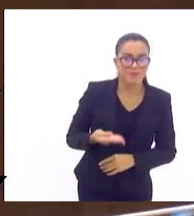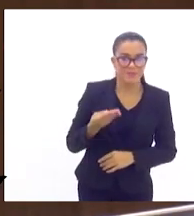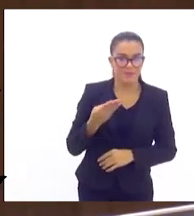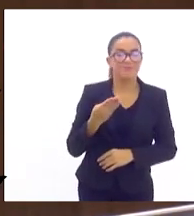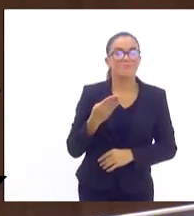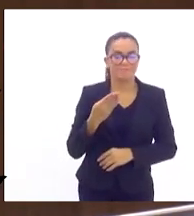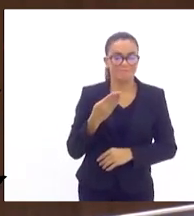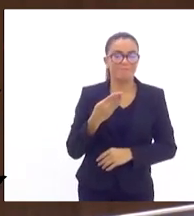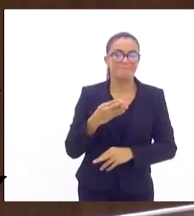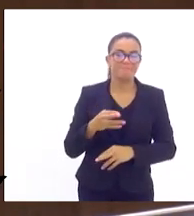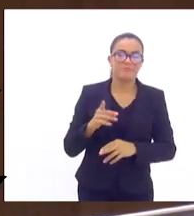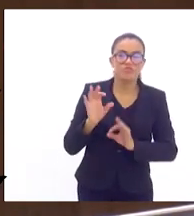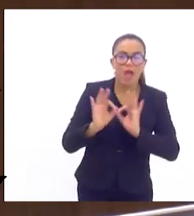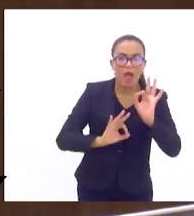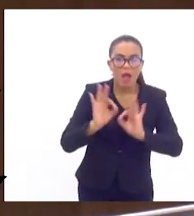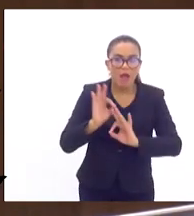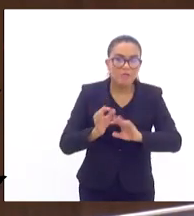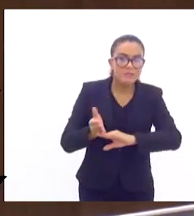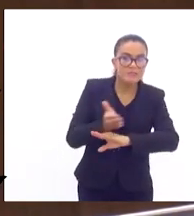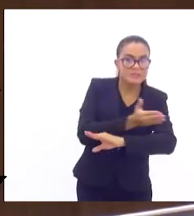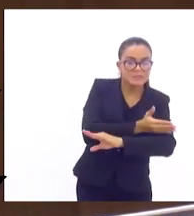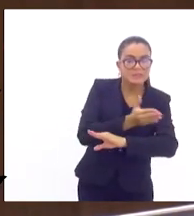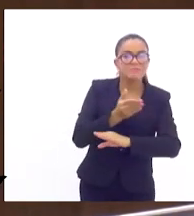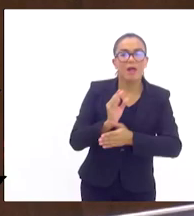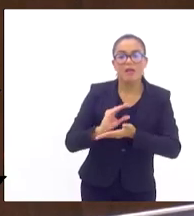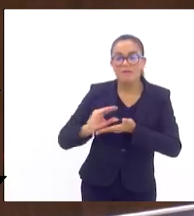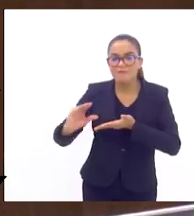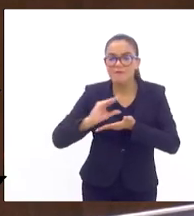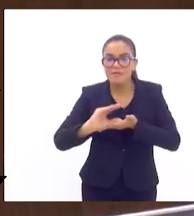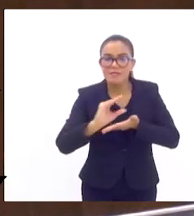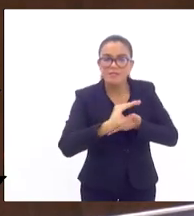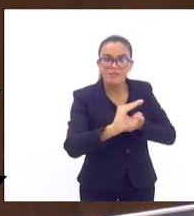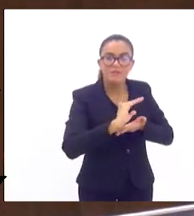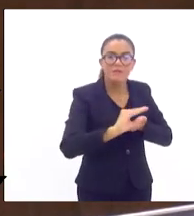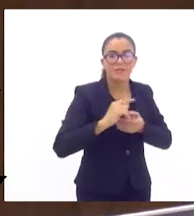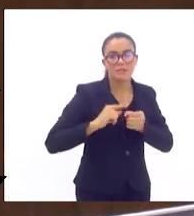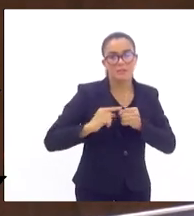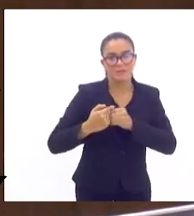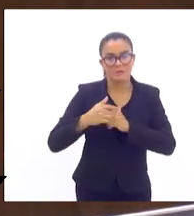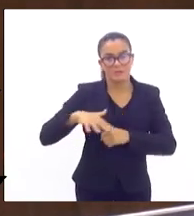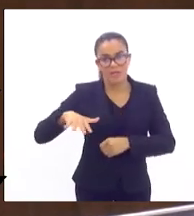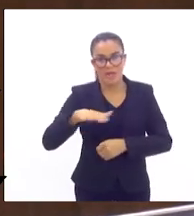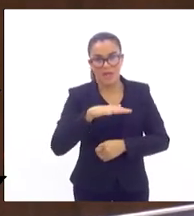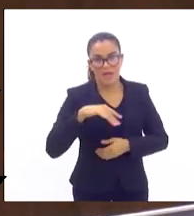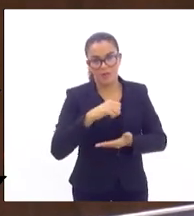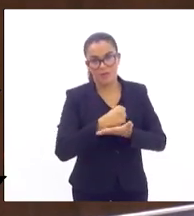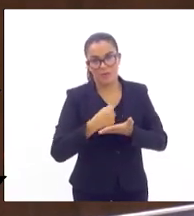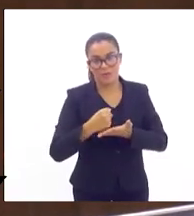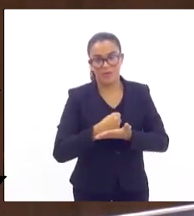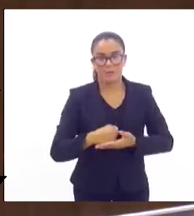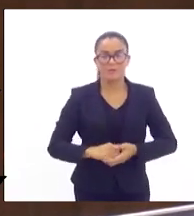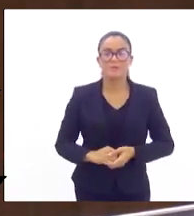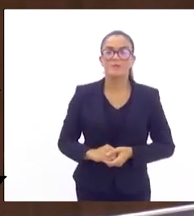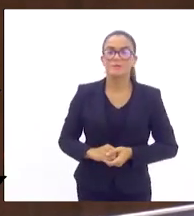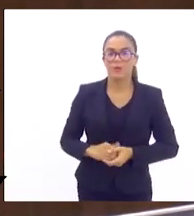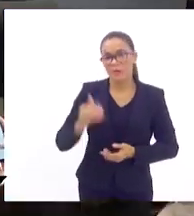R$1,358 bilhão previstos nos próximos 5 anos para investimentos em todos os municípios da área de concessão. Obrigado, presidente.